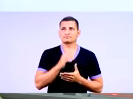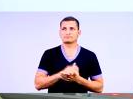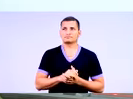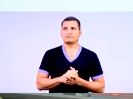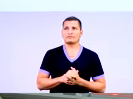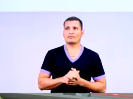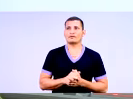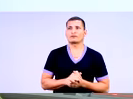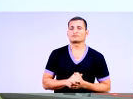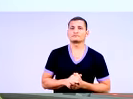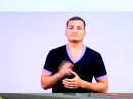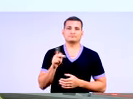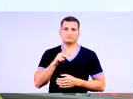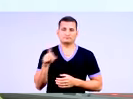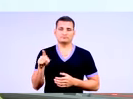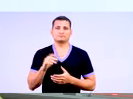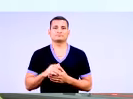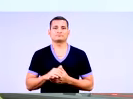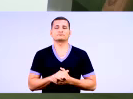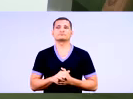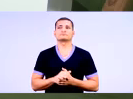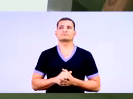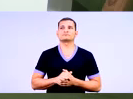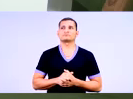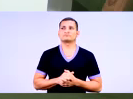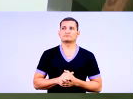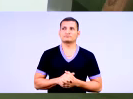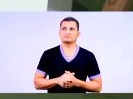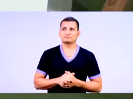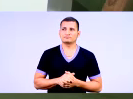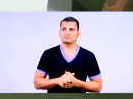mais. Professora Leide, pode fazer suas considerações finais?